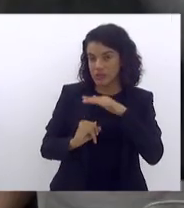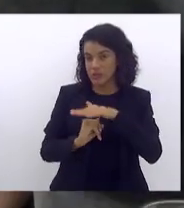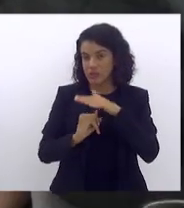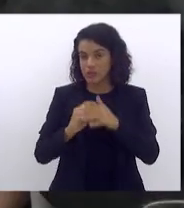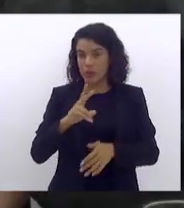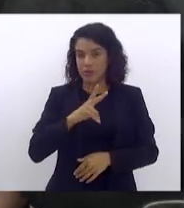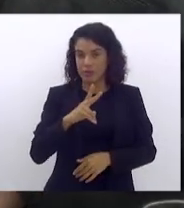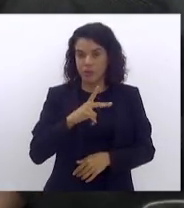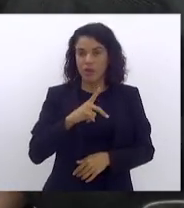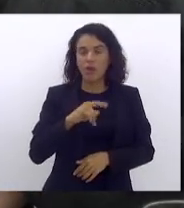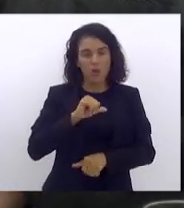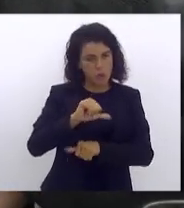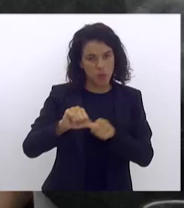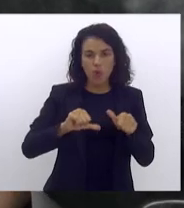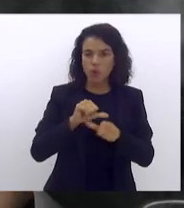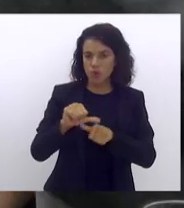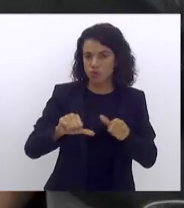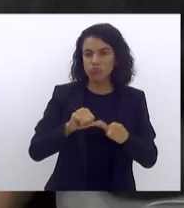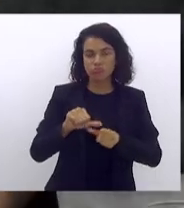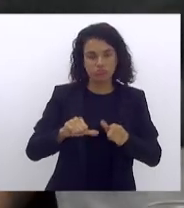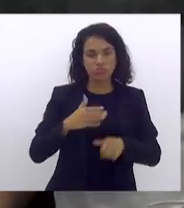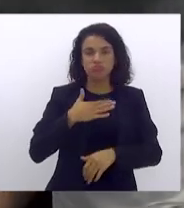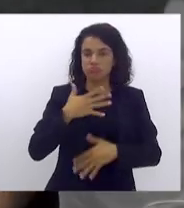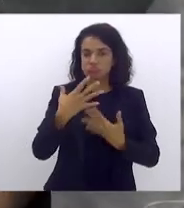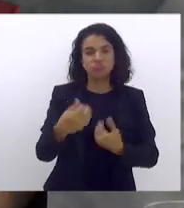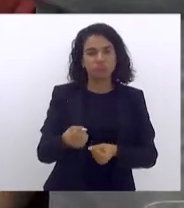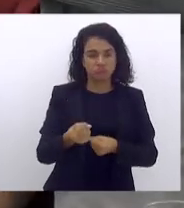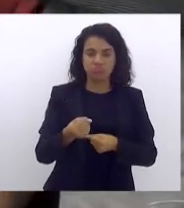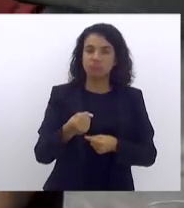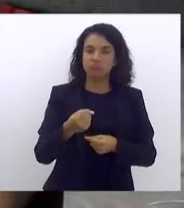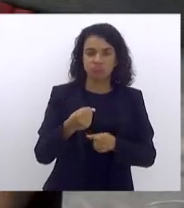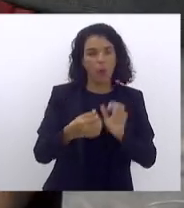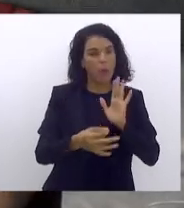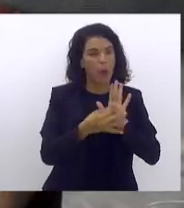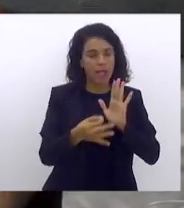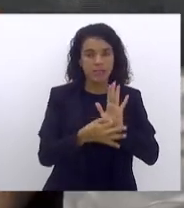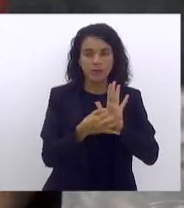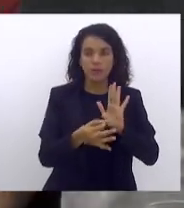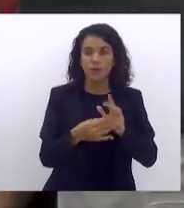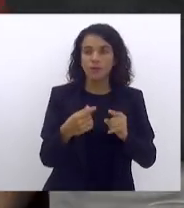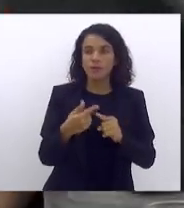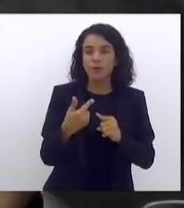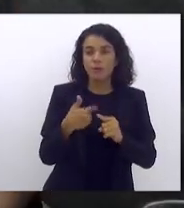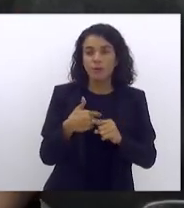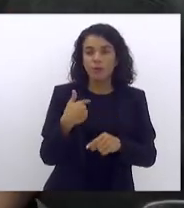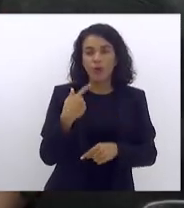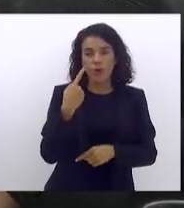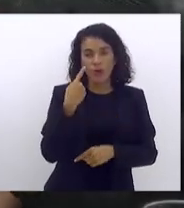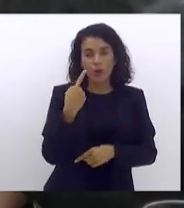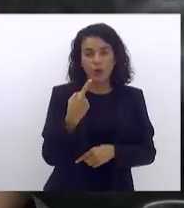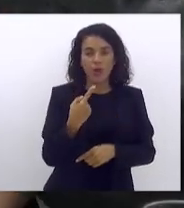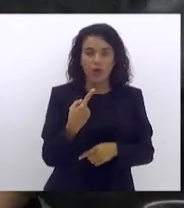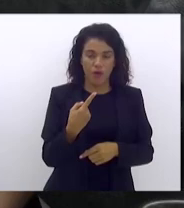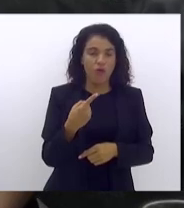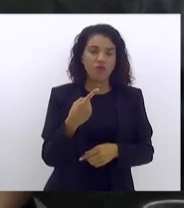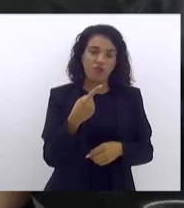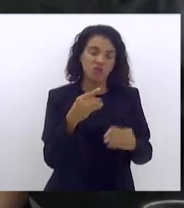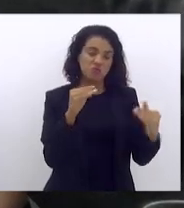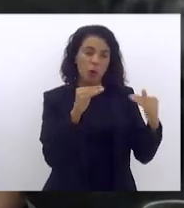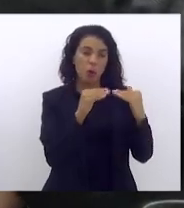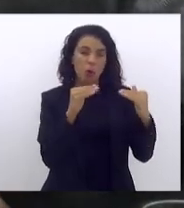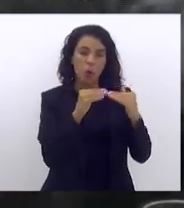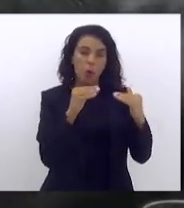emenda. Eu ratifico aqui a meu parecer, porque vejo pertinência na colocação de Vossa